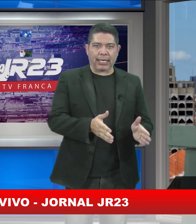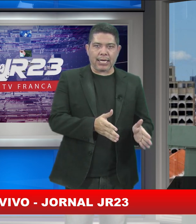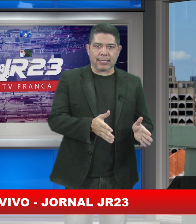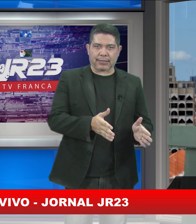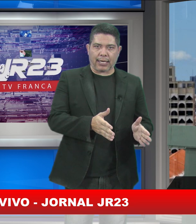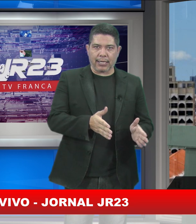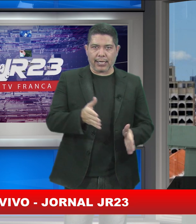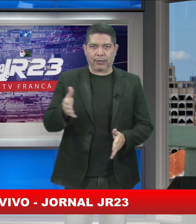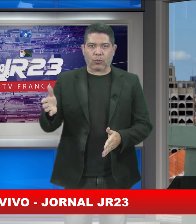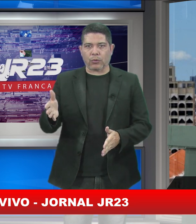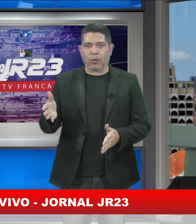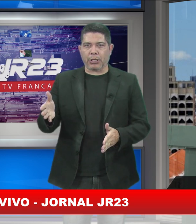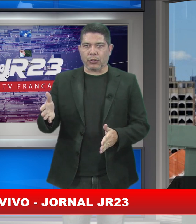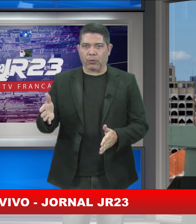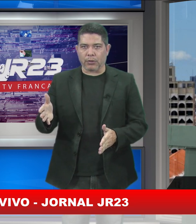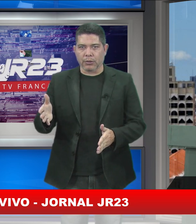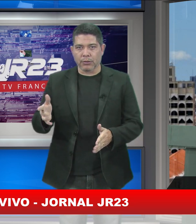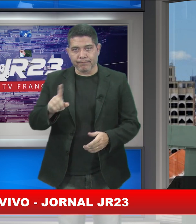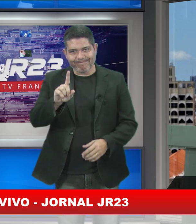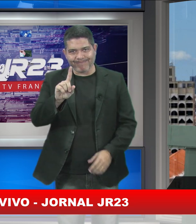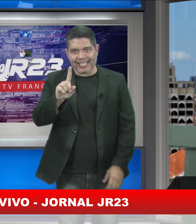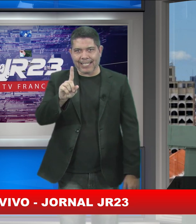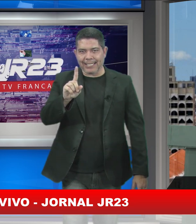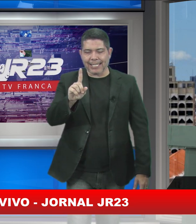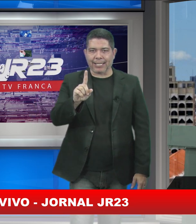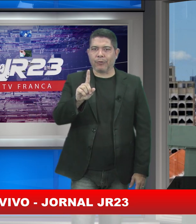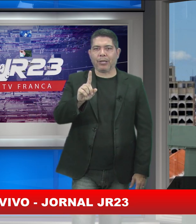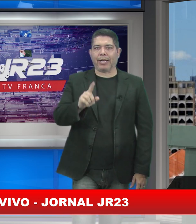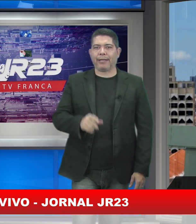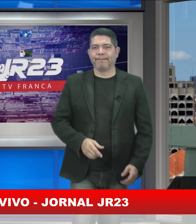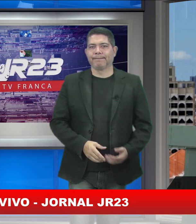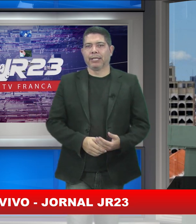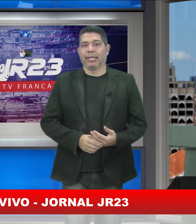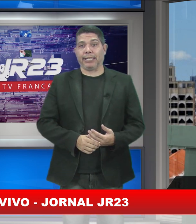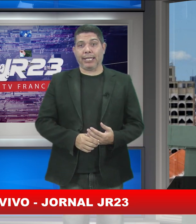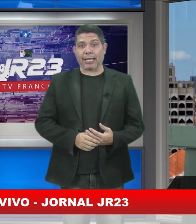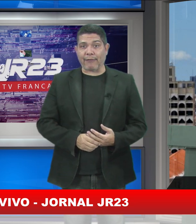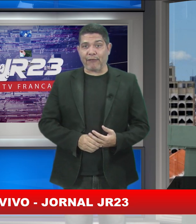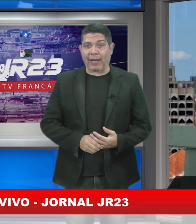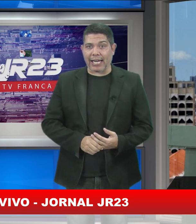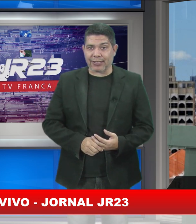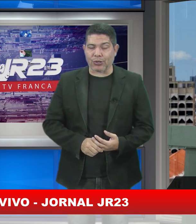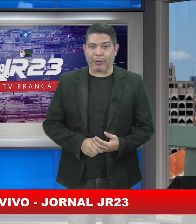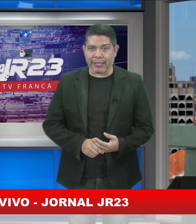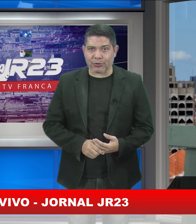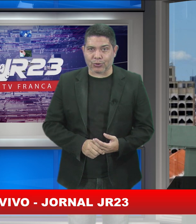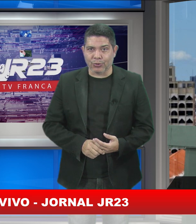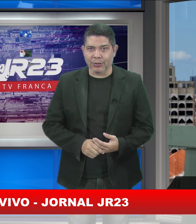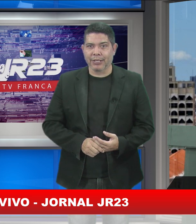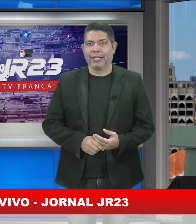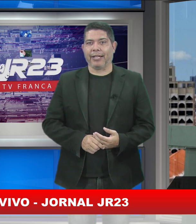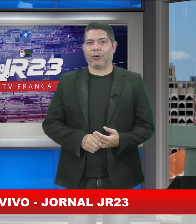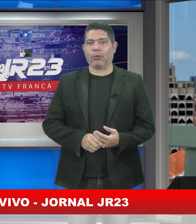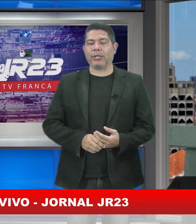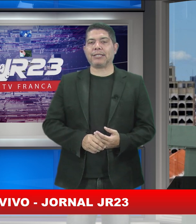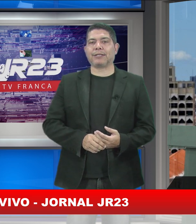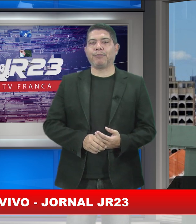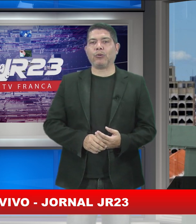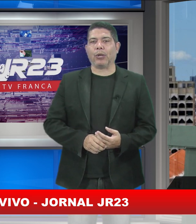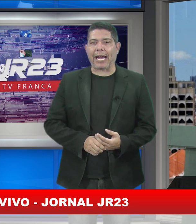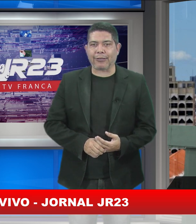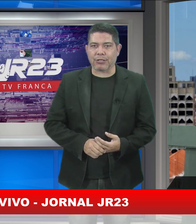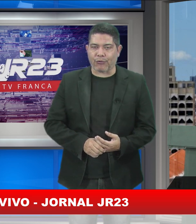da criança é do condomínio. Nananina, não é. E quem vai falar sobre isso é o